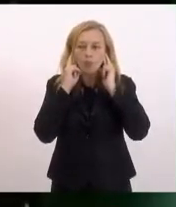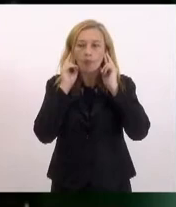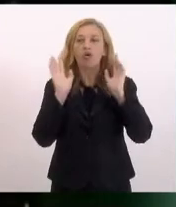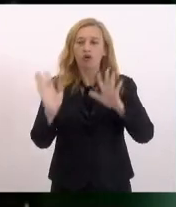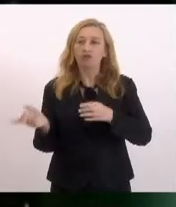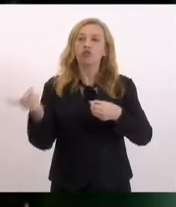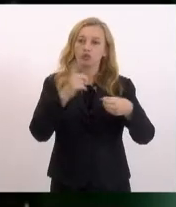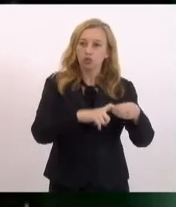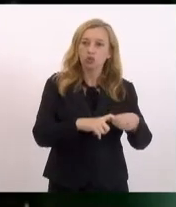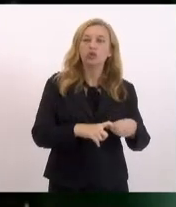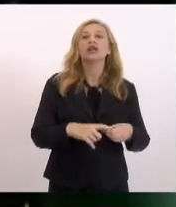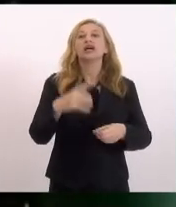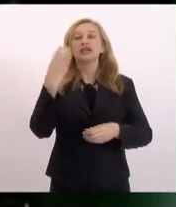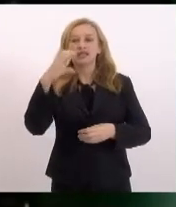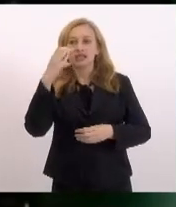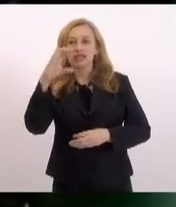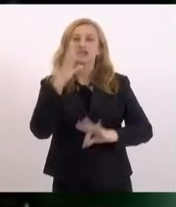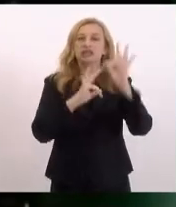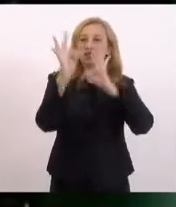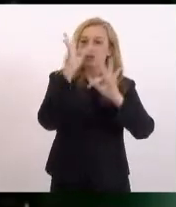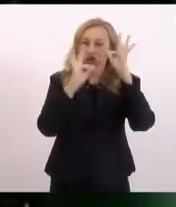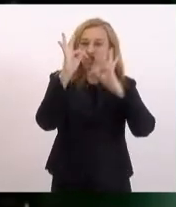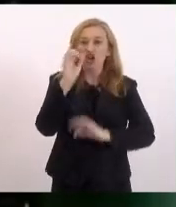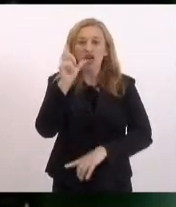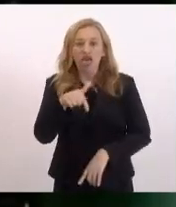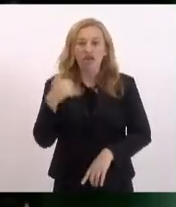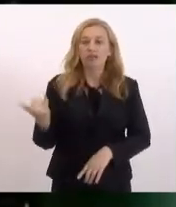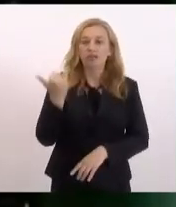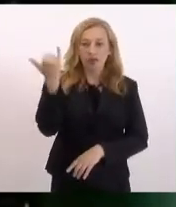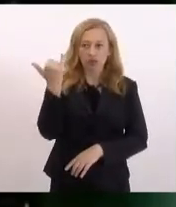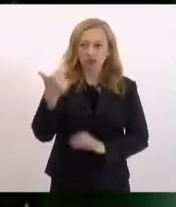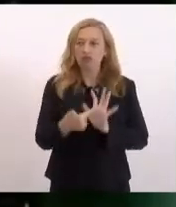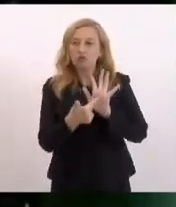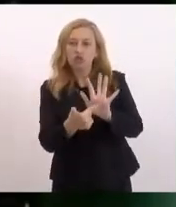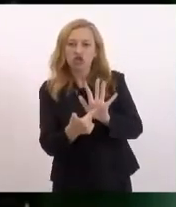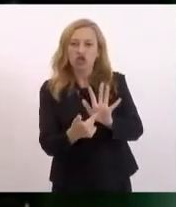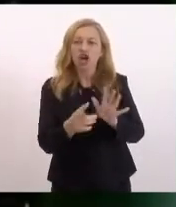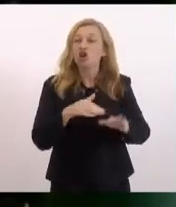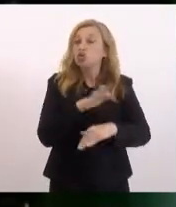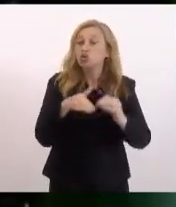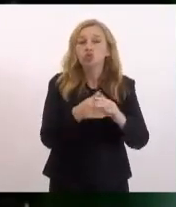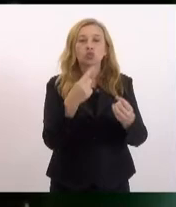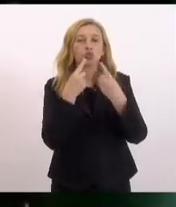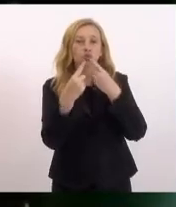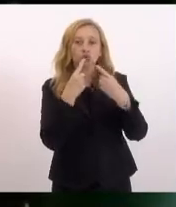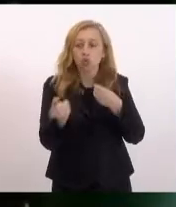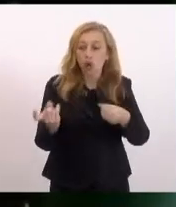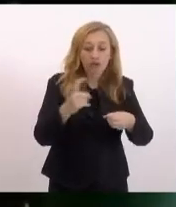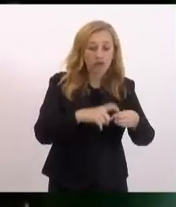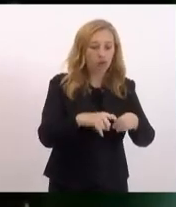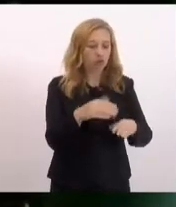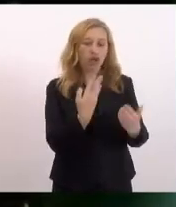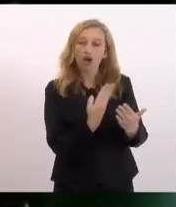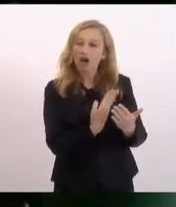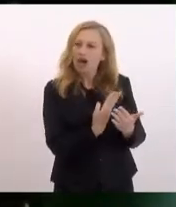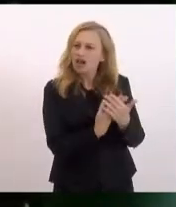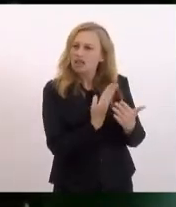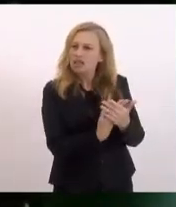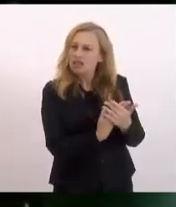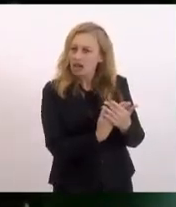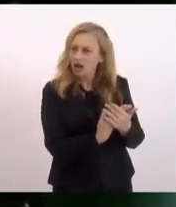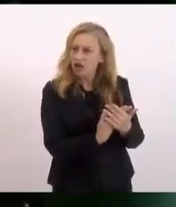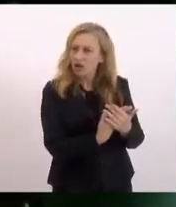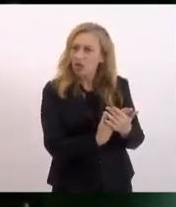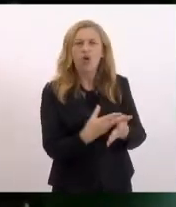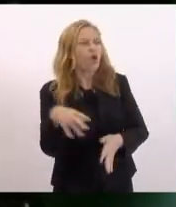ciência, da tecnologia. É importante a gente aportarmos todo o debate de retorno às aulas de maneira qualificada e